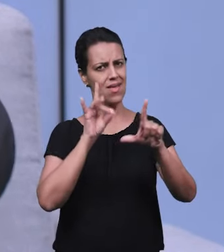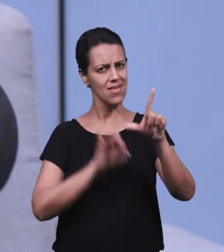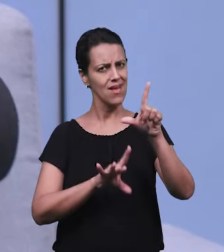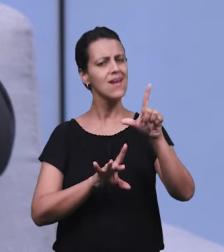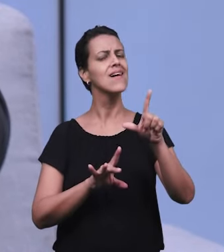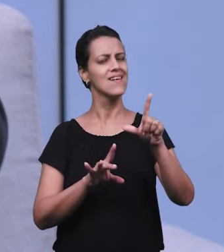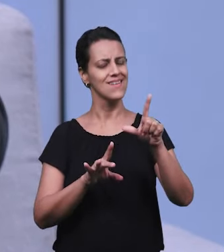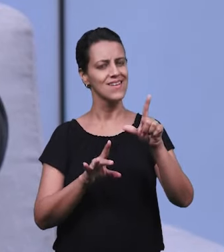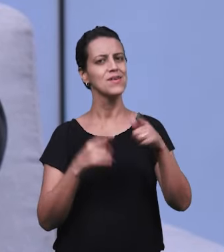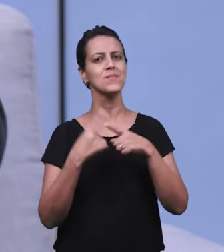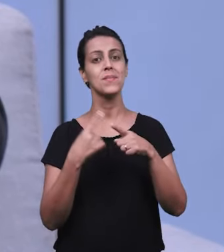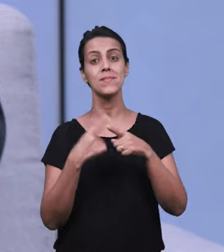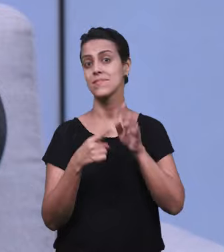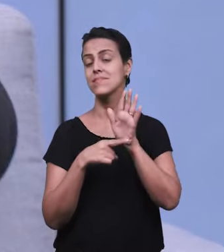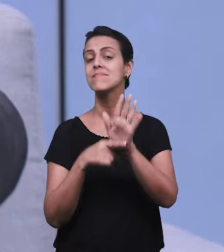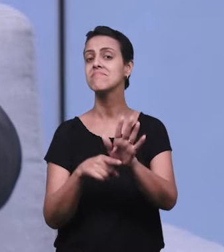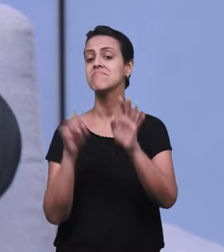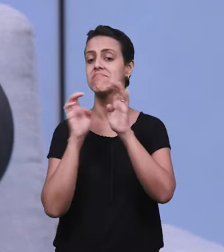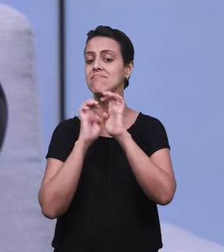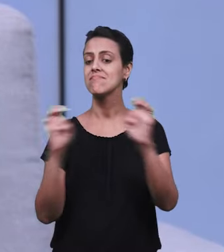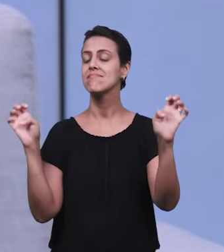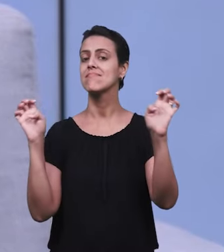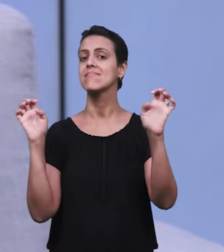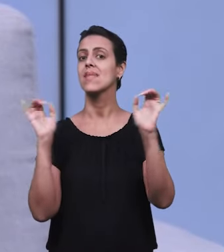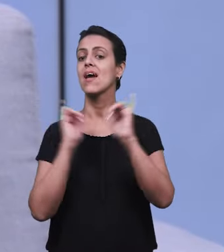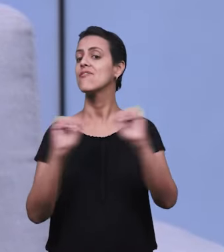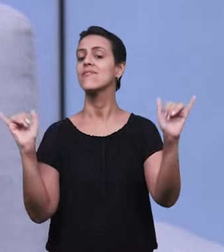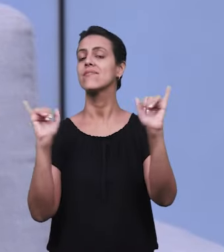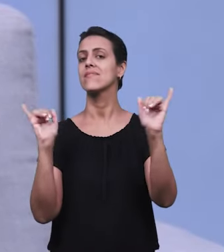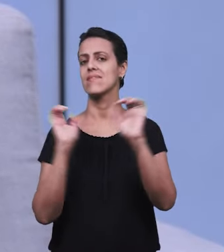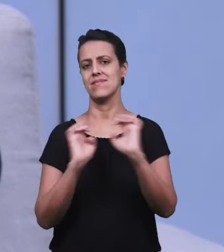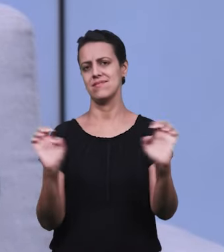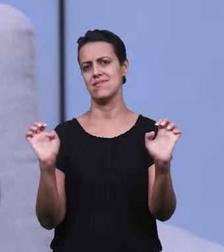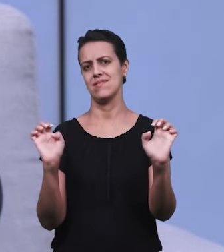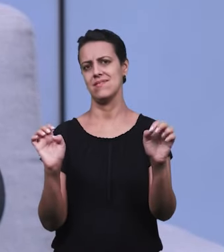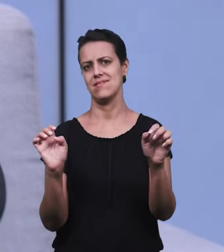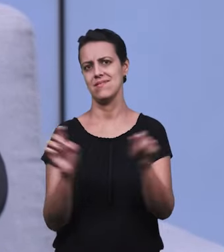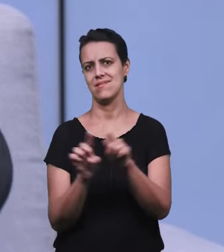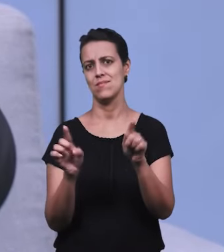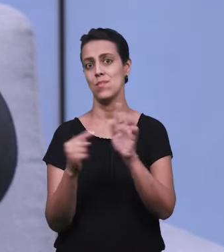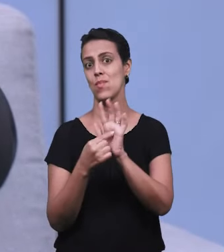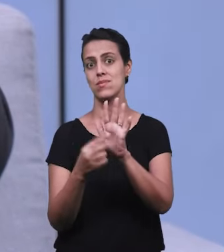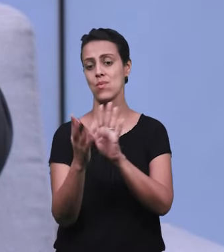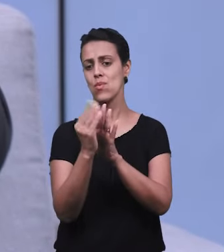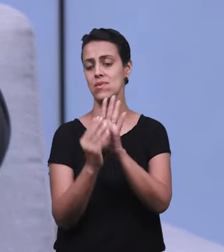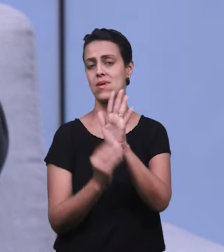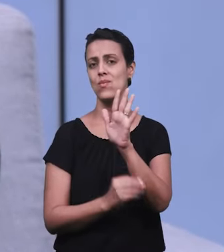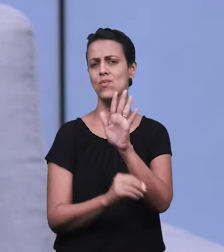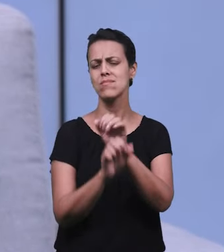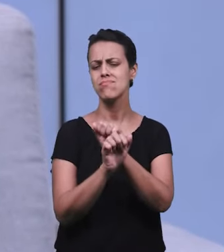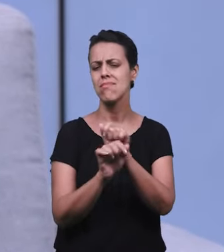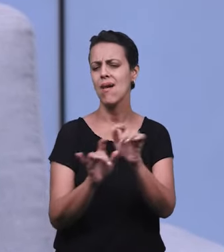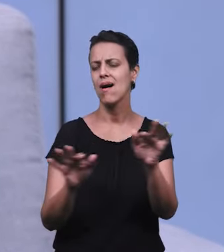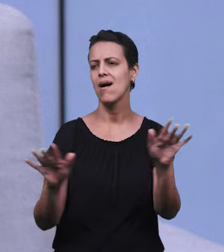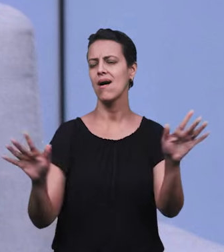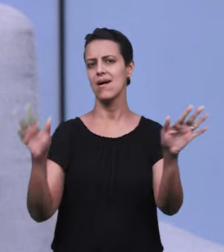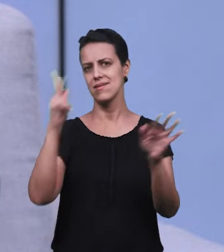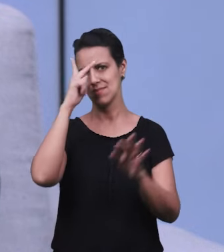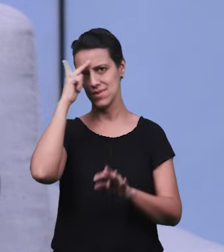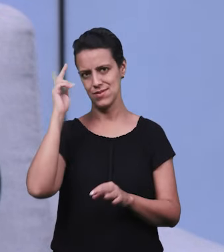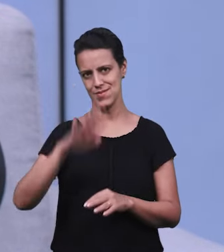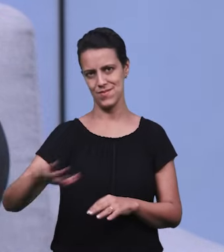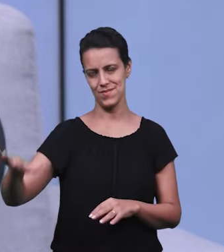isso, você ajuda a anunciar o Evangelho, você ajuda a fazer com que esse conteúdo ele chegue para o maior número possível